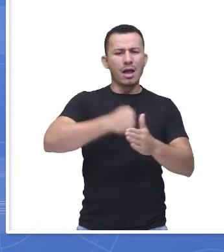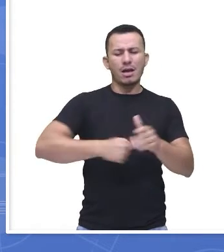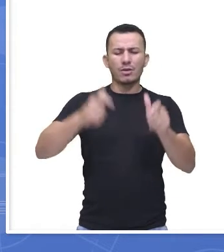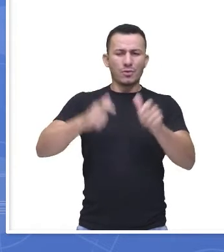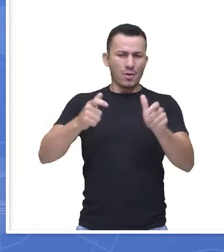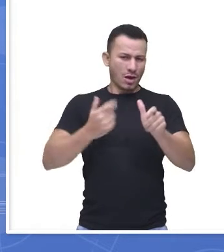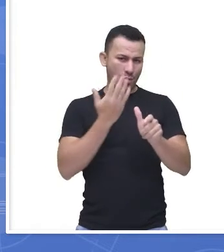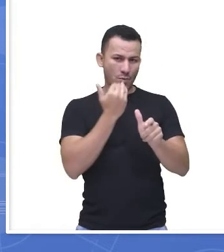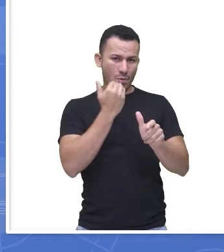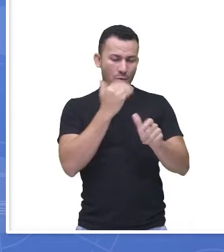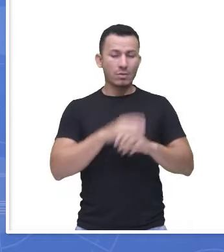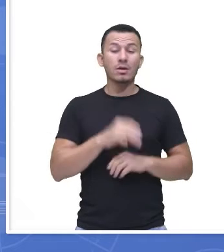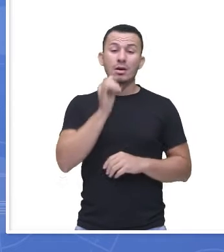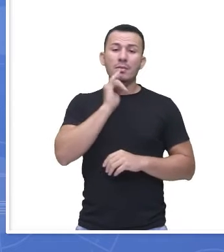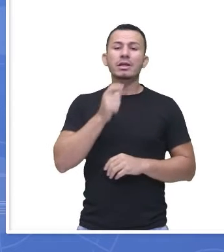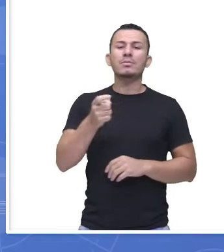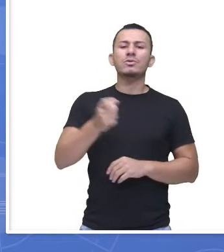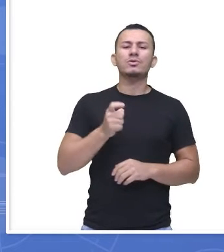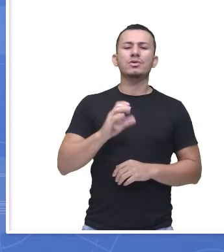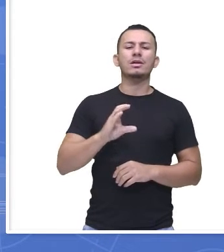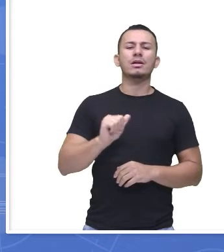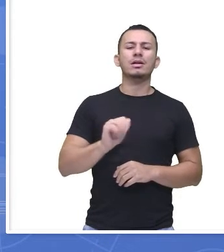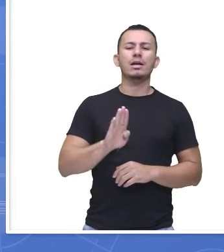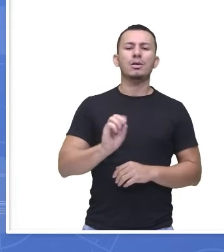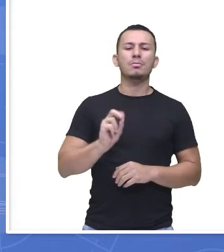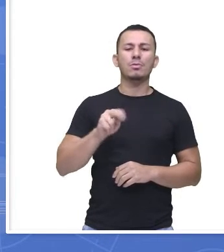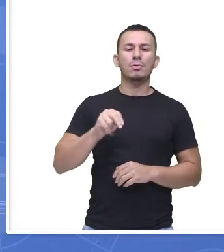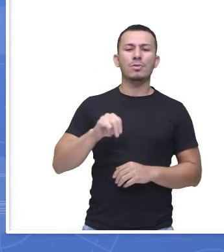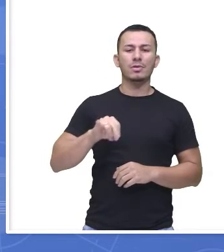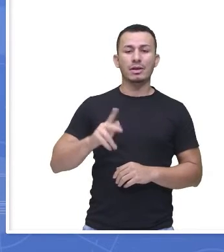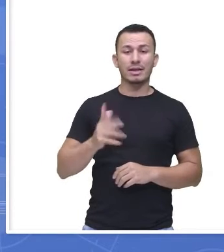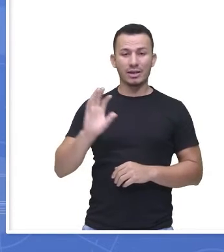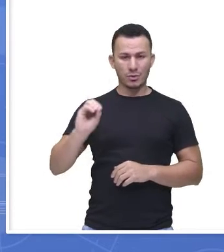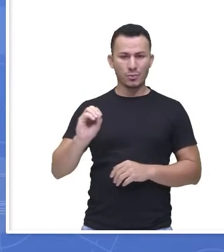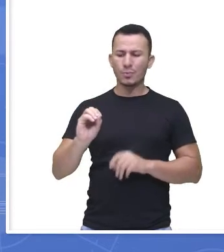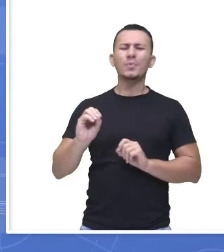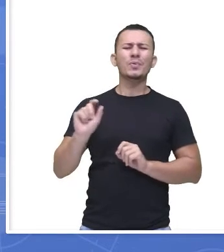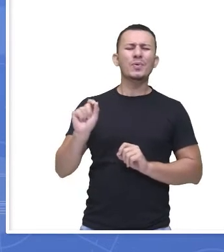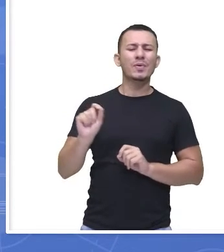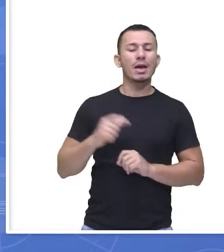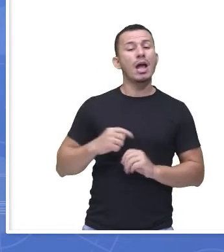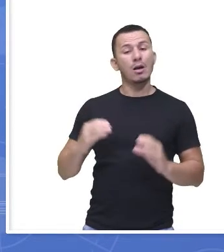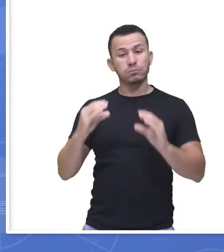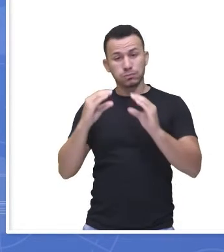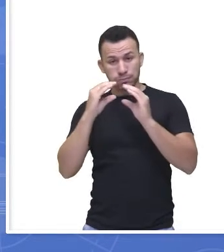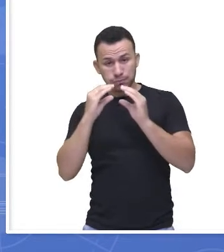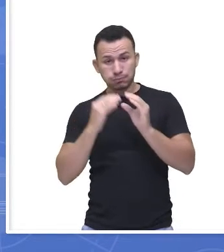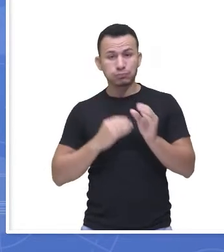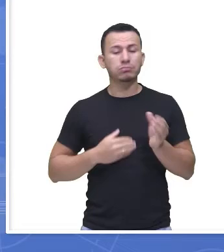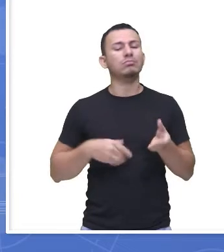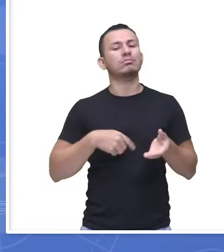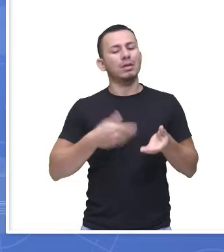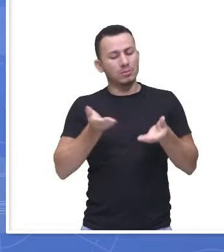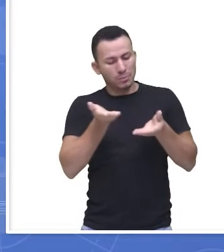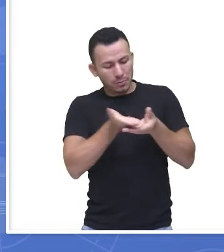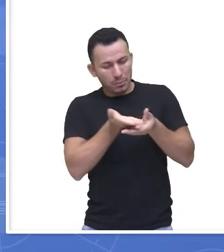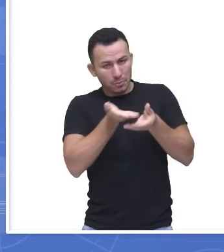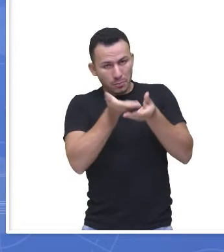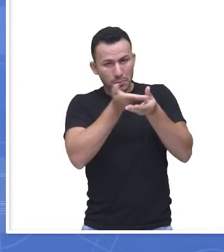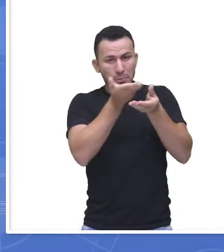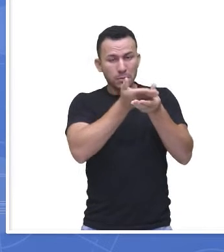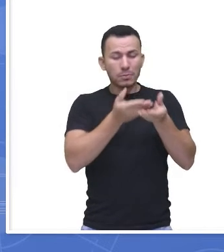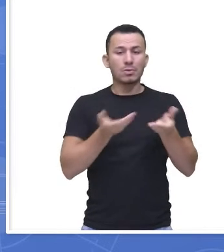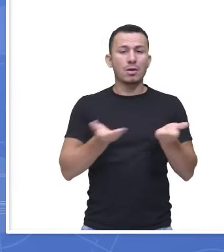Por exemplo, o que é o X-caboclinho? O X-caboclinho é um sanduíche que é